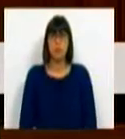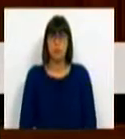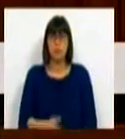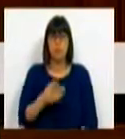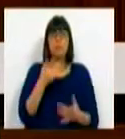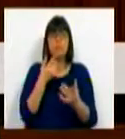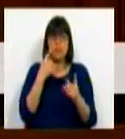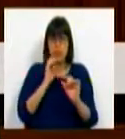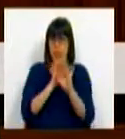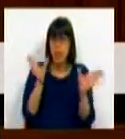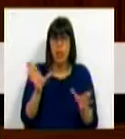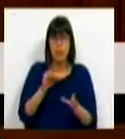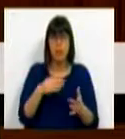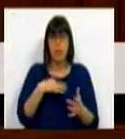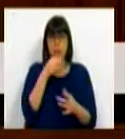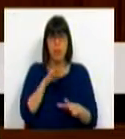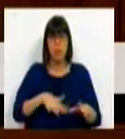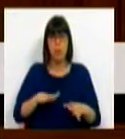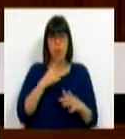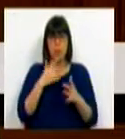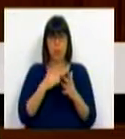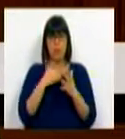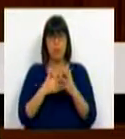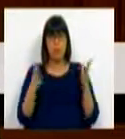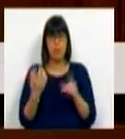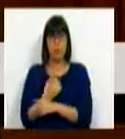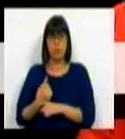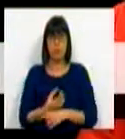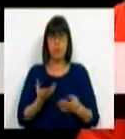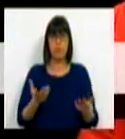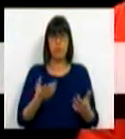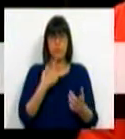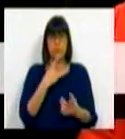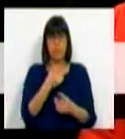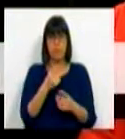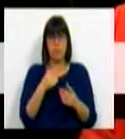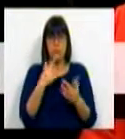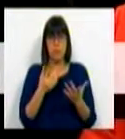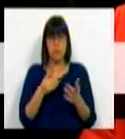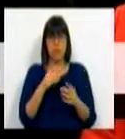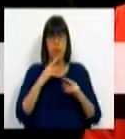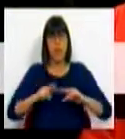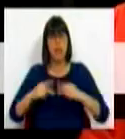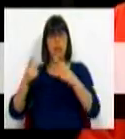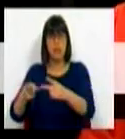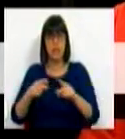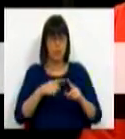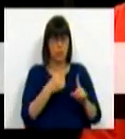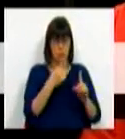Quero-me concretizar um pouco demais, porque estamos também num âmbito muito alargado. Mas é mesmo para ser uma pergunta do âmbito alargado, se a transição